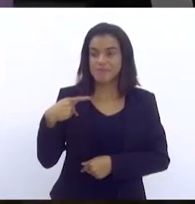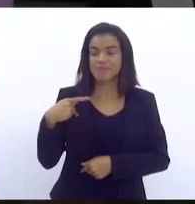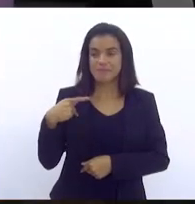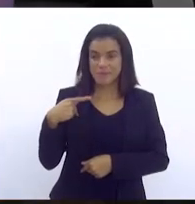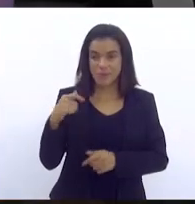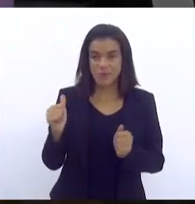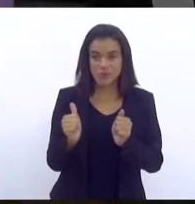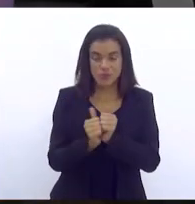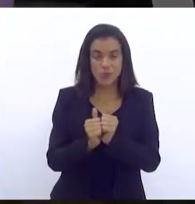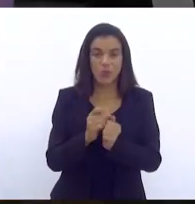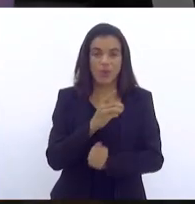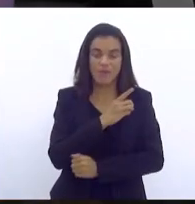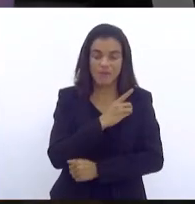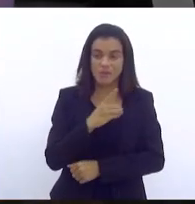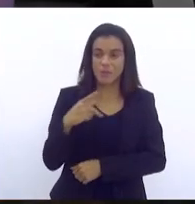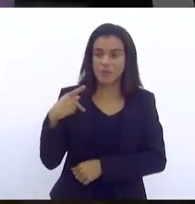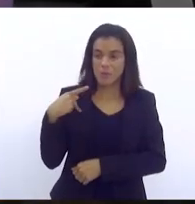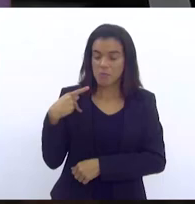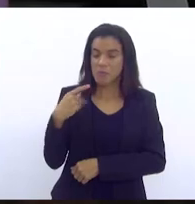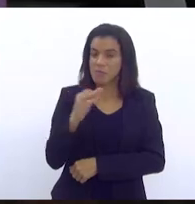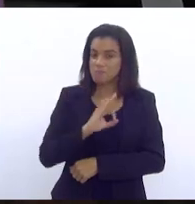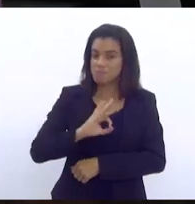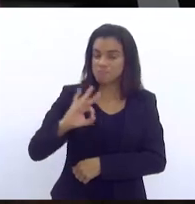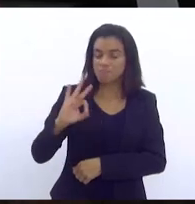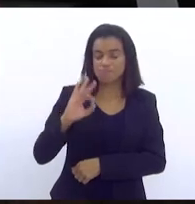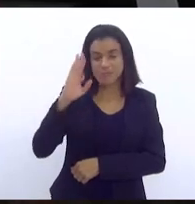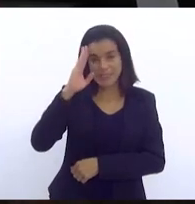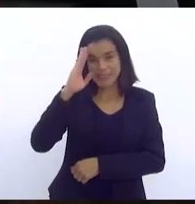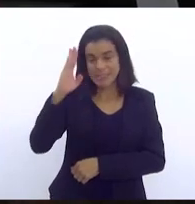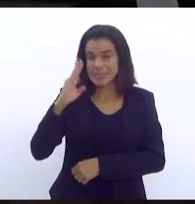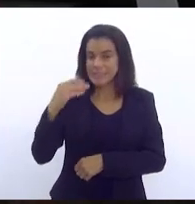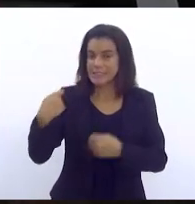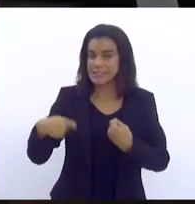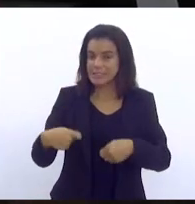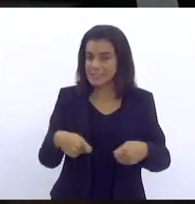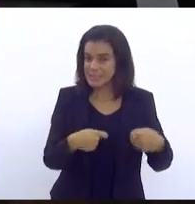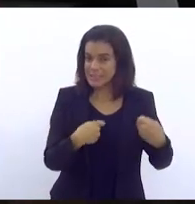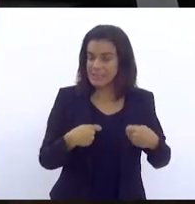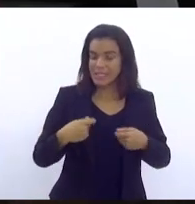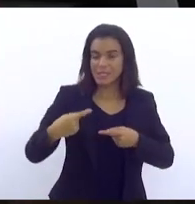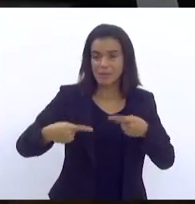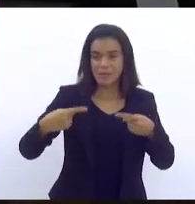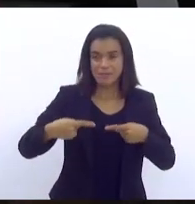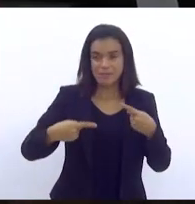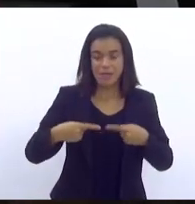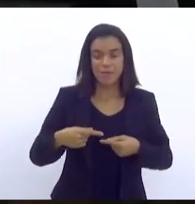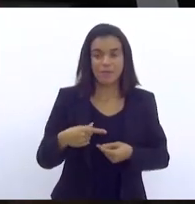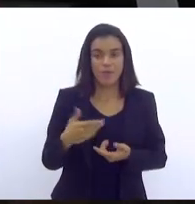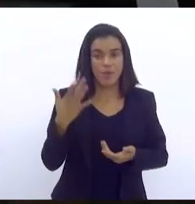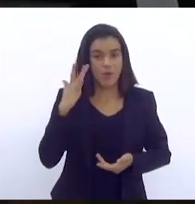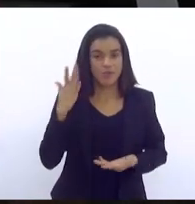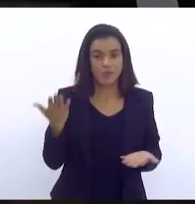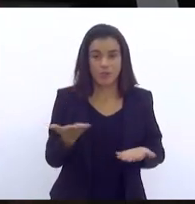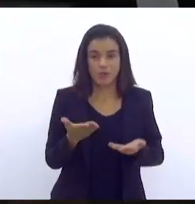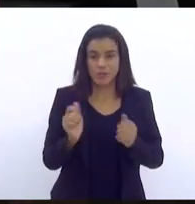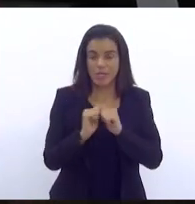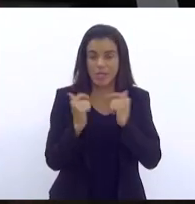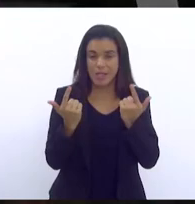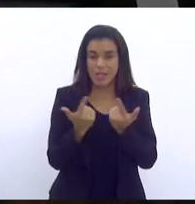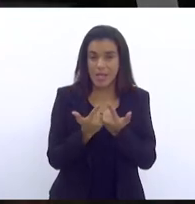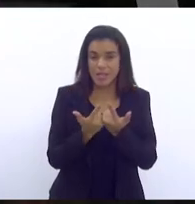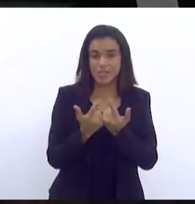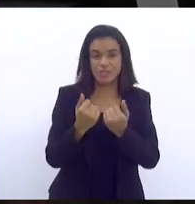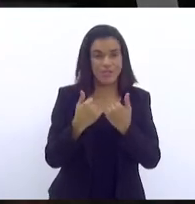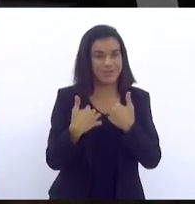juntamente à Defensoria Pública tá sendo essencial para levantar esse debate acho que a casa que hoje junto a essa audiência